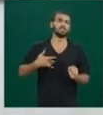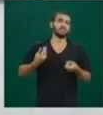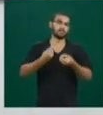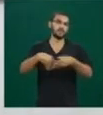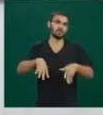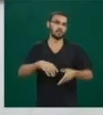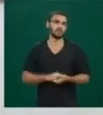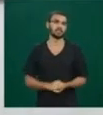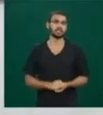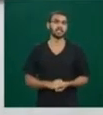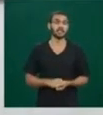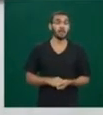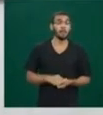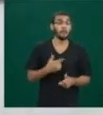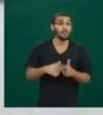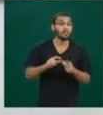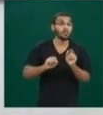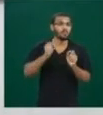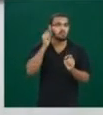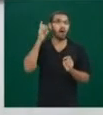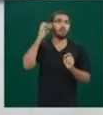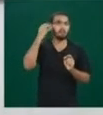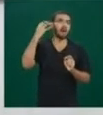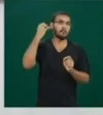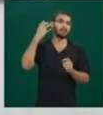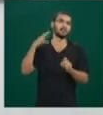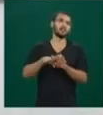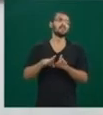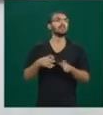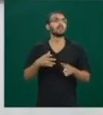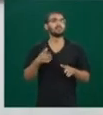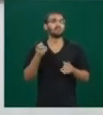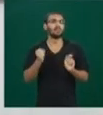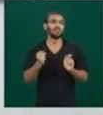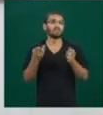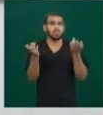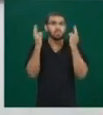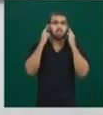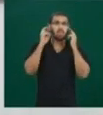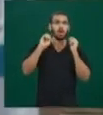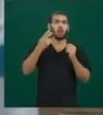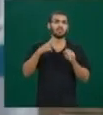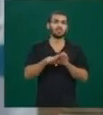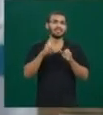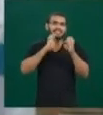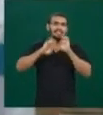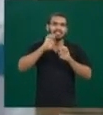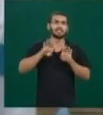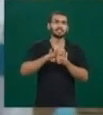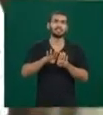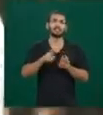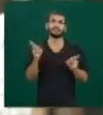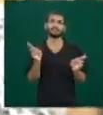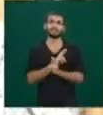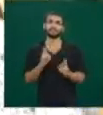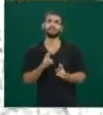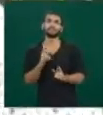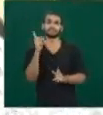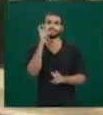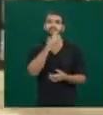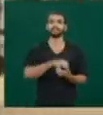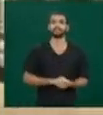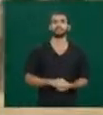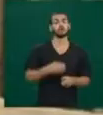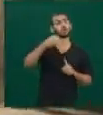volume alto. Além da surdez, o equipamento aumenta o estresse e dificulta os relacionamentos. No ponto de ônibus,